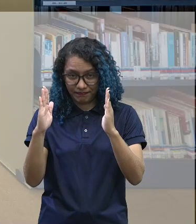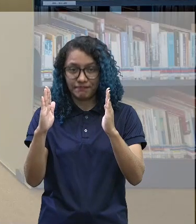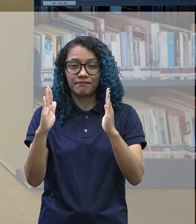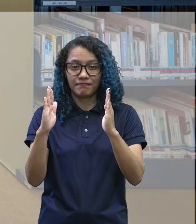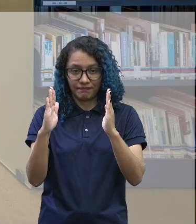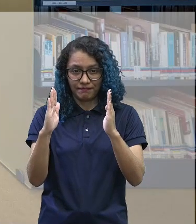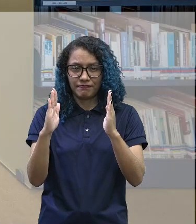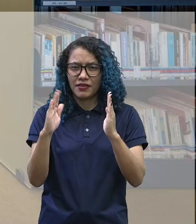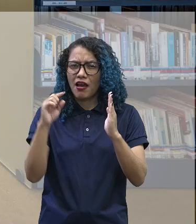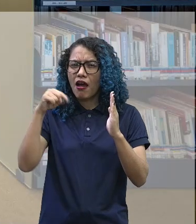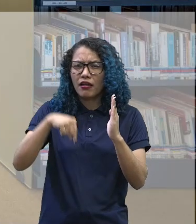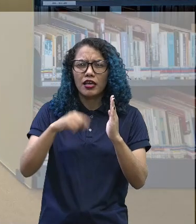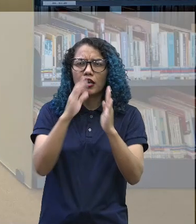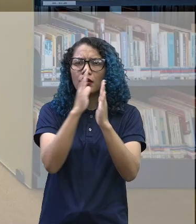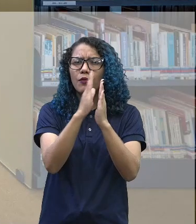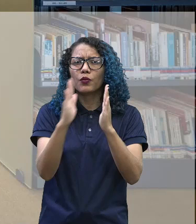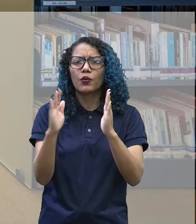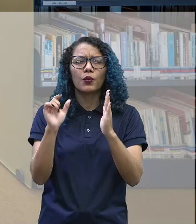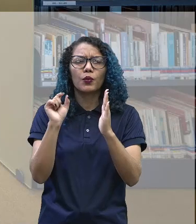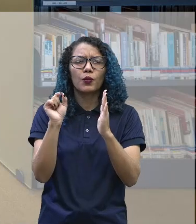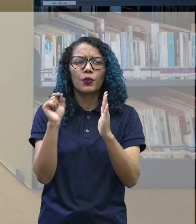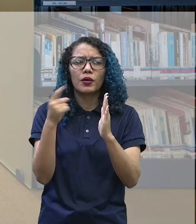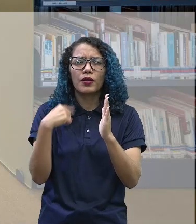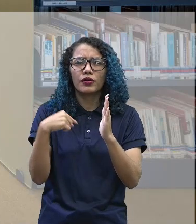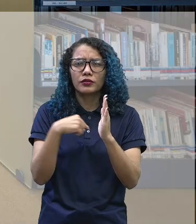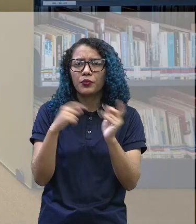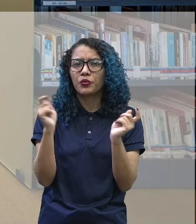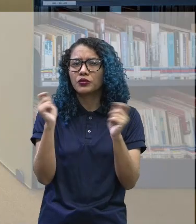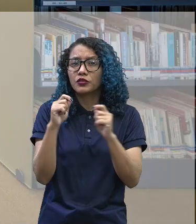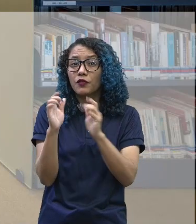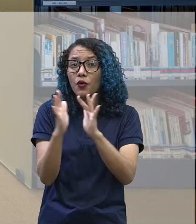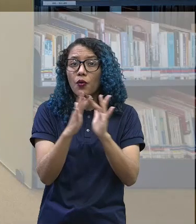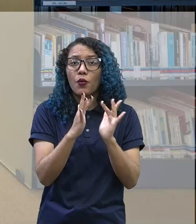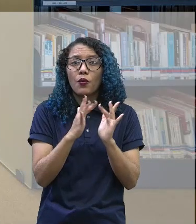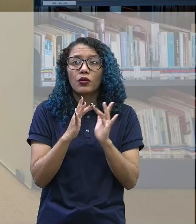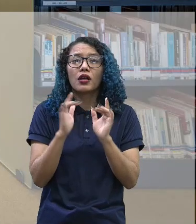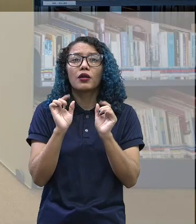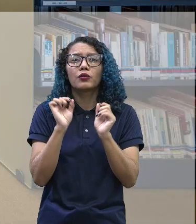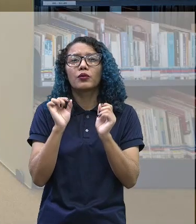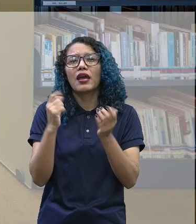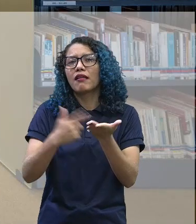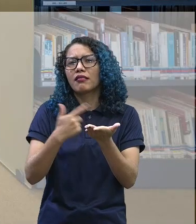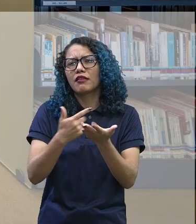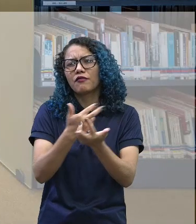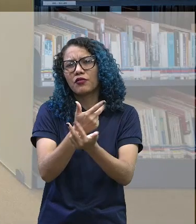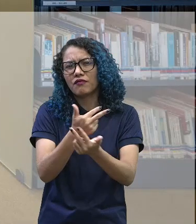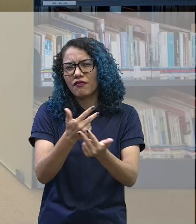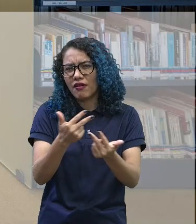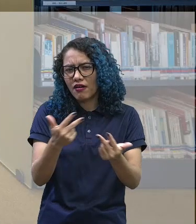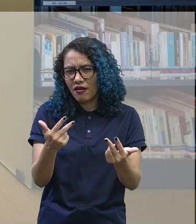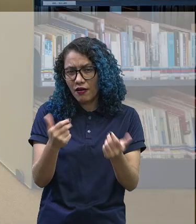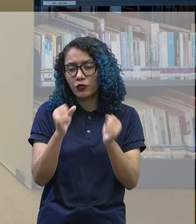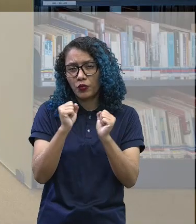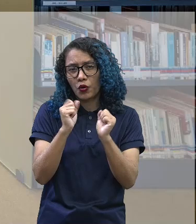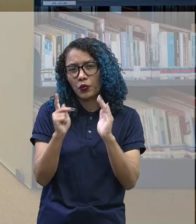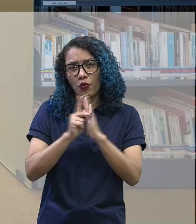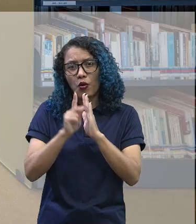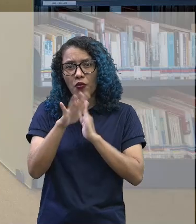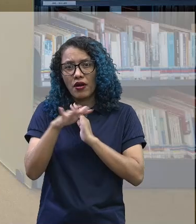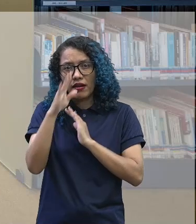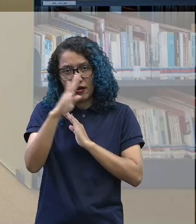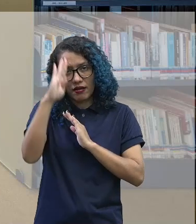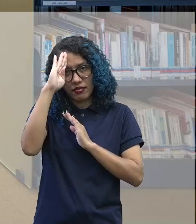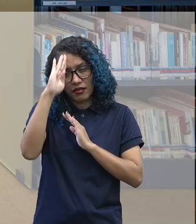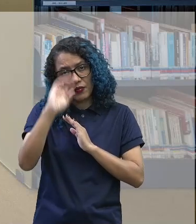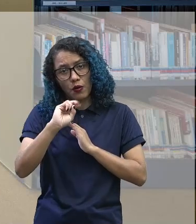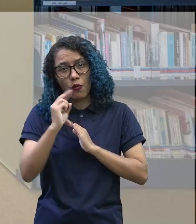na biblioteca que nós temos contato com as literaturas, seja as acadêmicas,